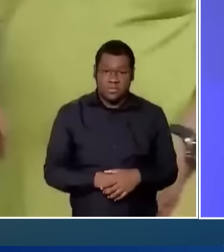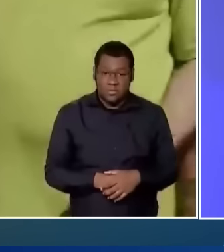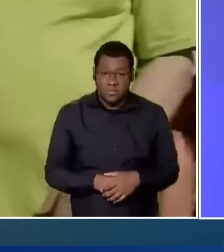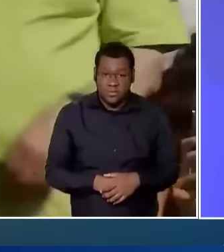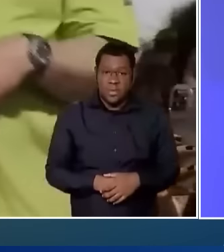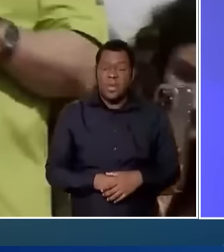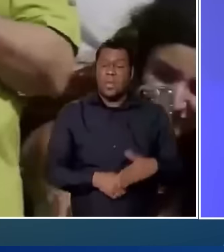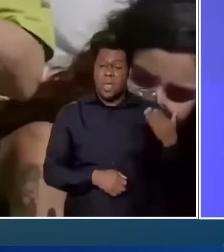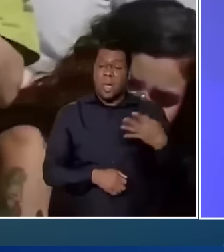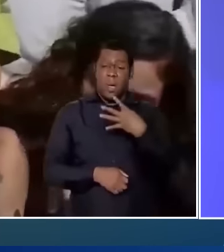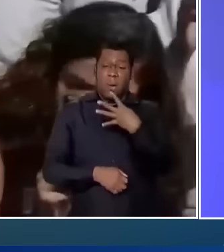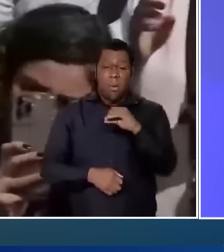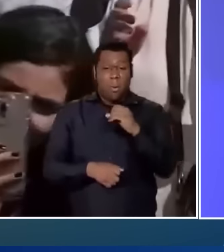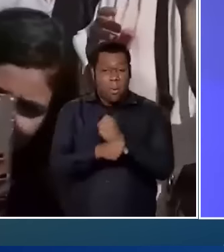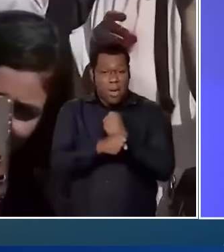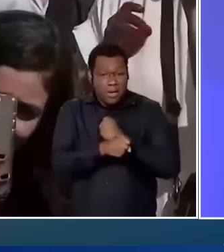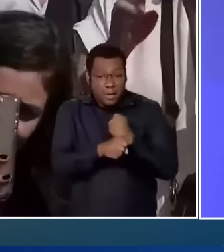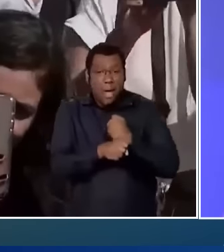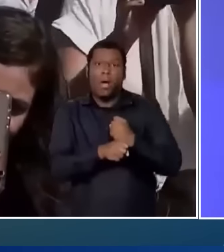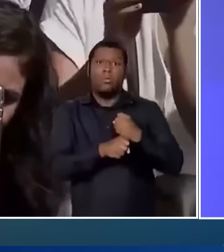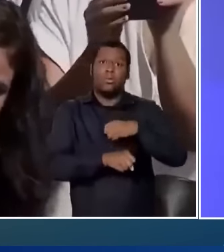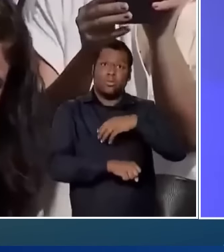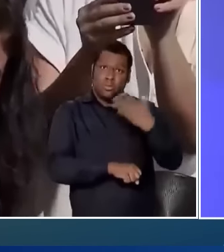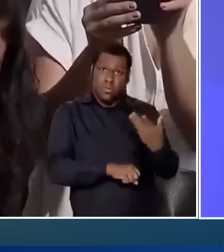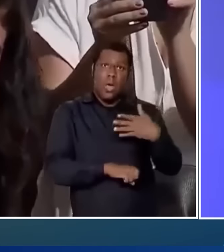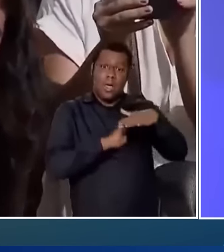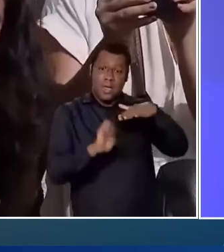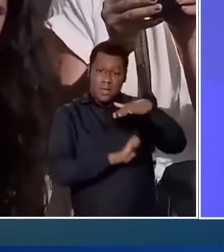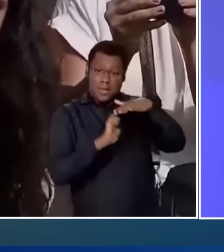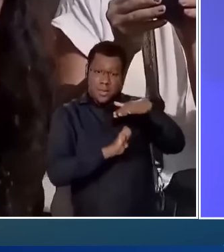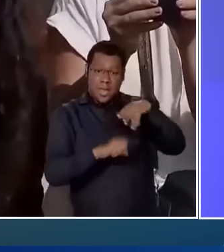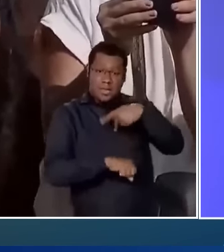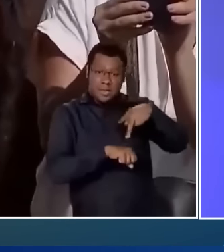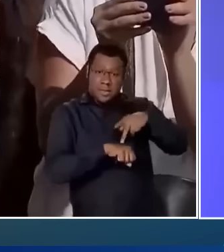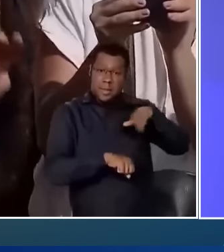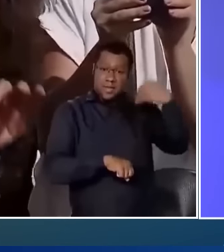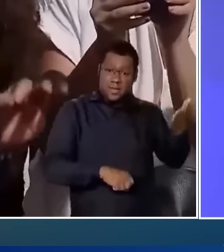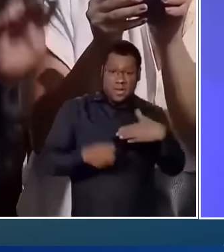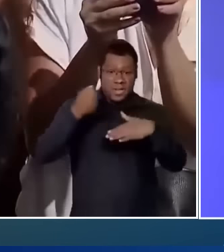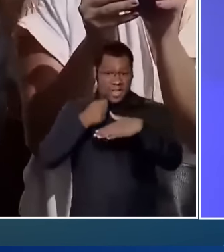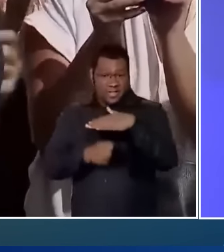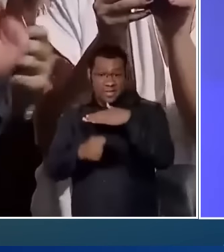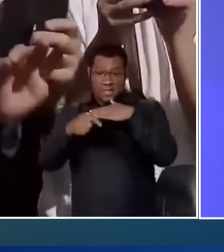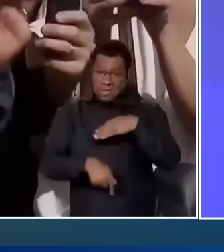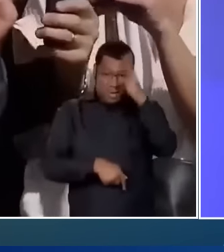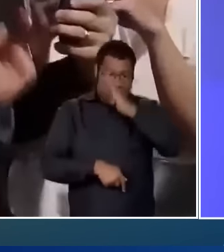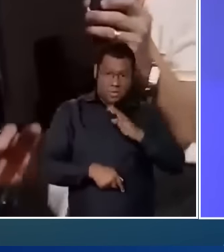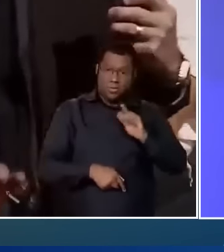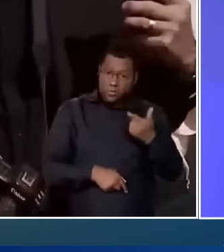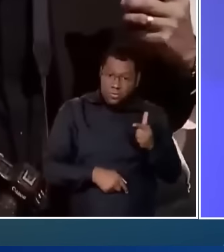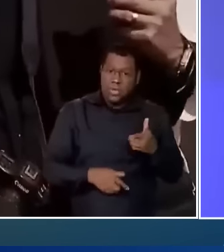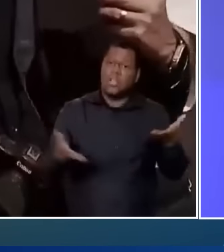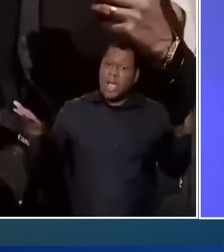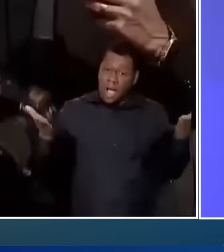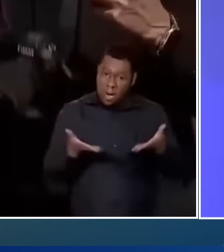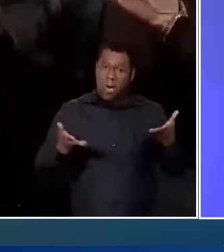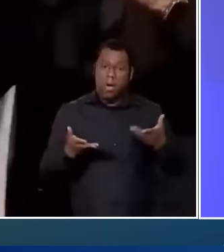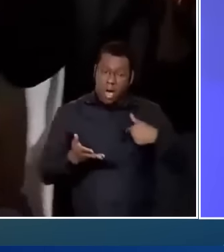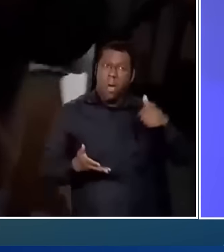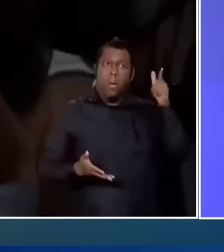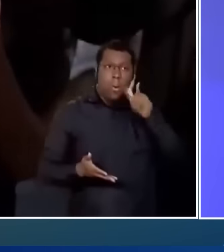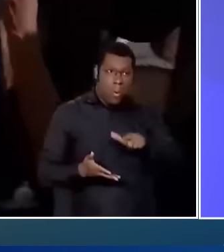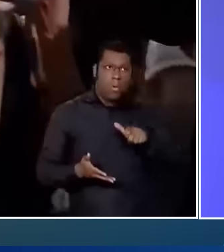vem ressaltando com ênfase e de forma reiterada, o brasileiro tem uma preocupação imensa com a